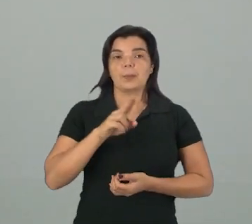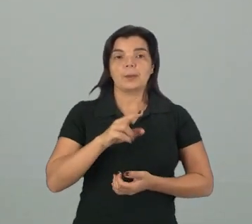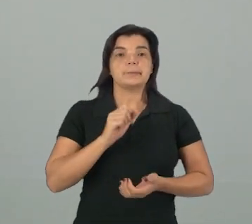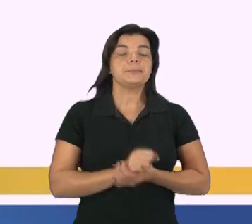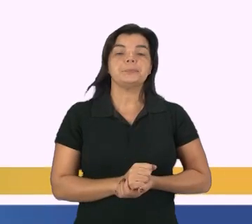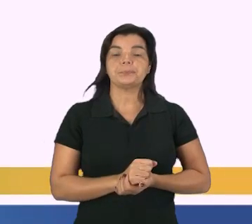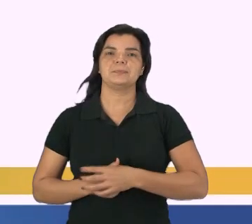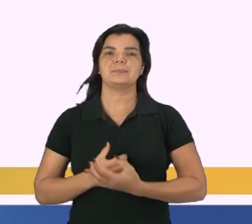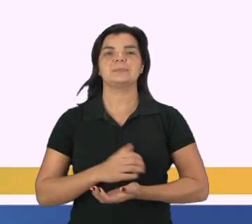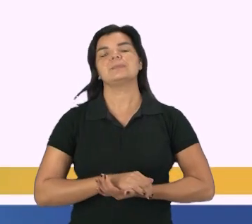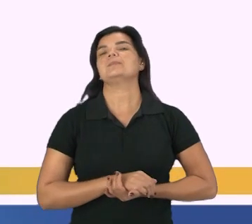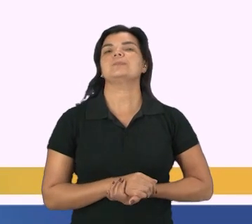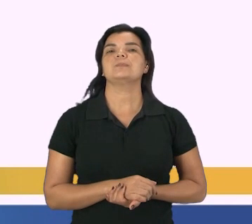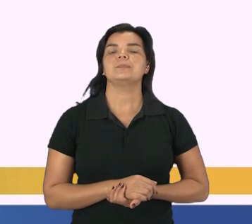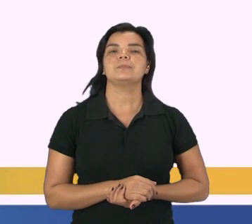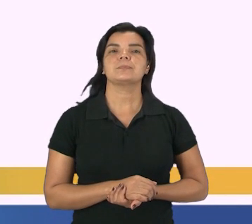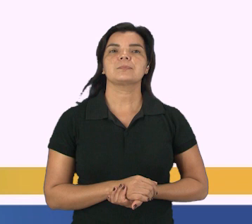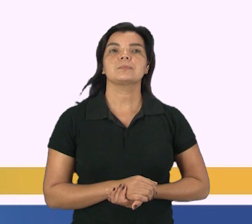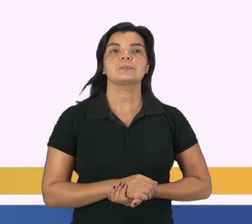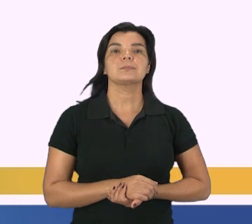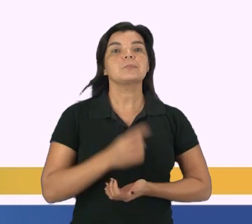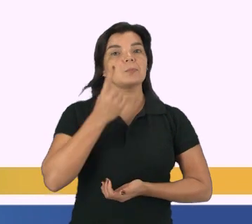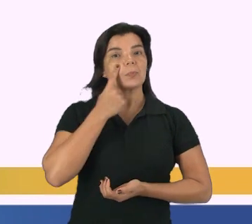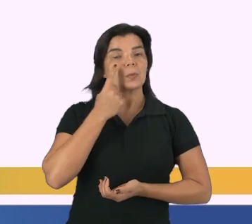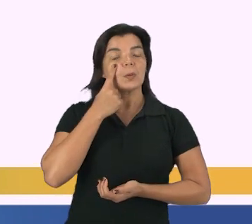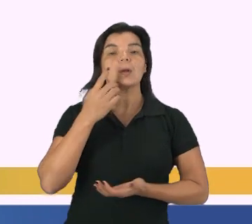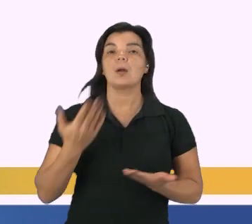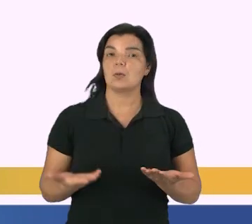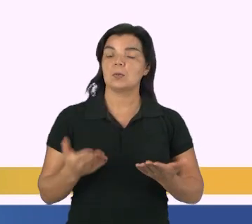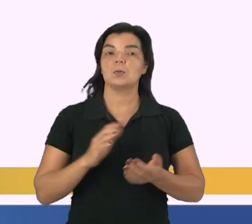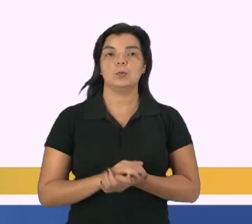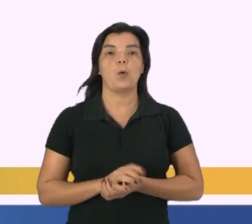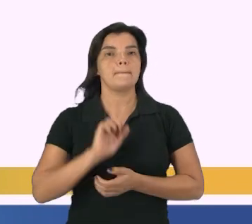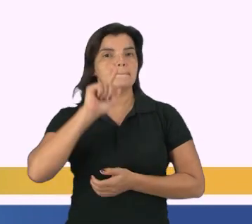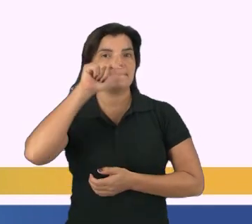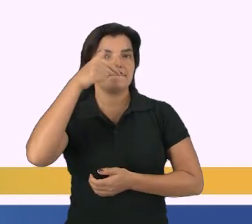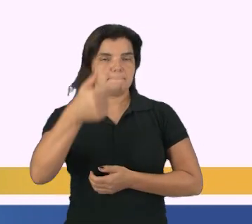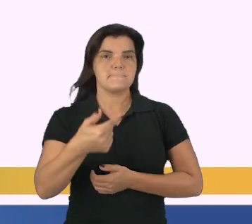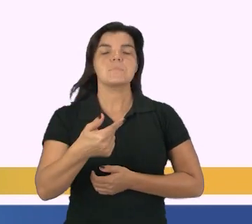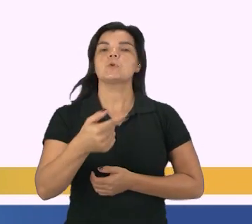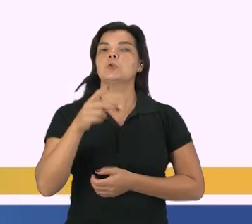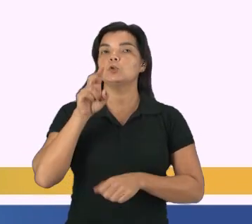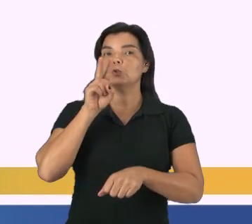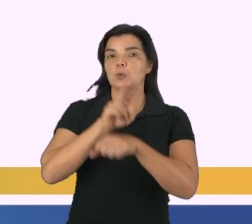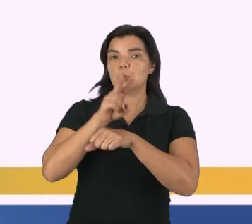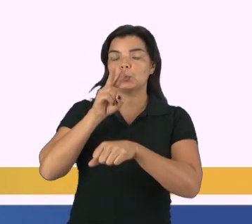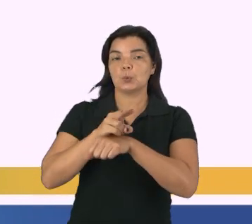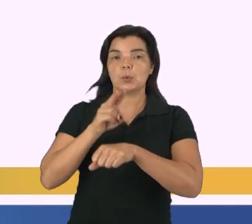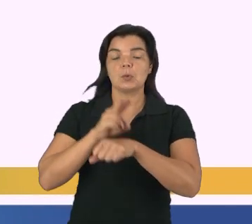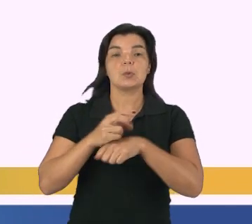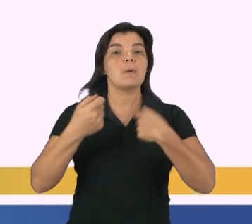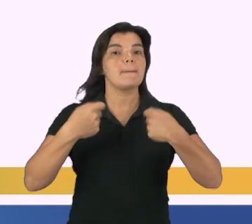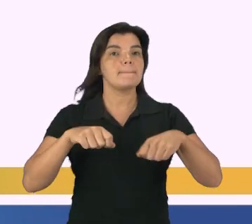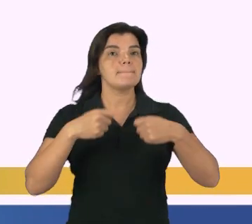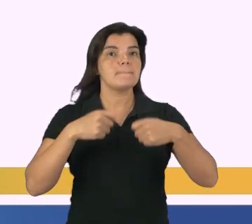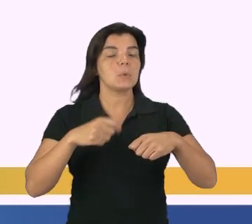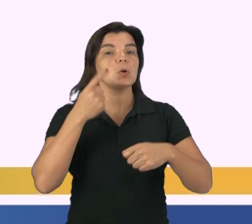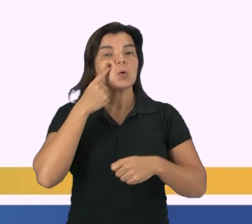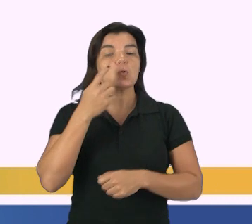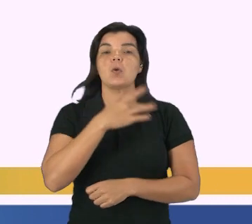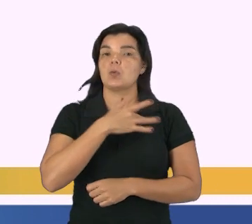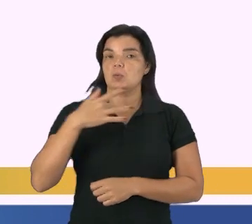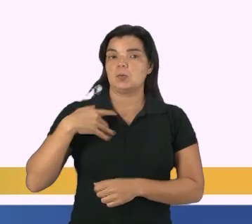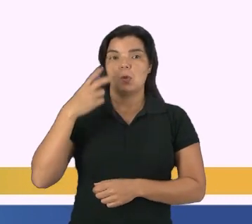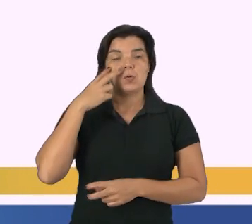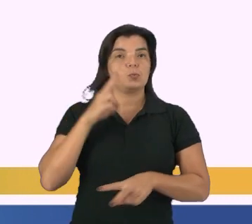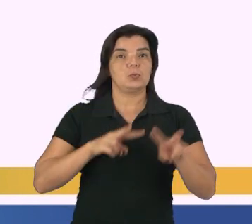Próximo ponto. Olha só, turminha, vamos ver aqui o nosso próximo ponto de cuidados que nós devemos ter com a nossa